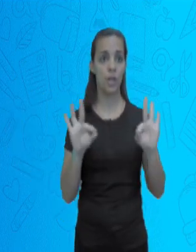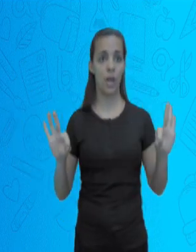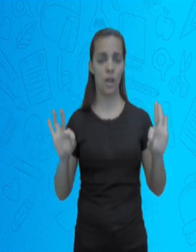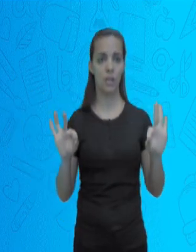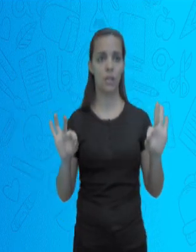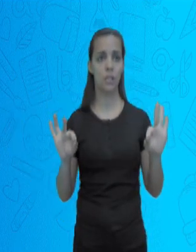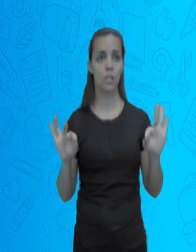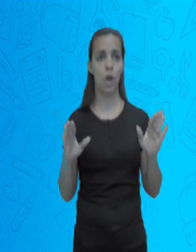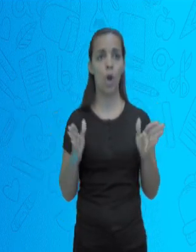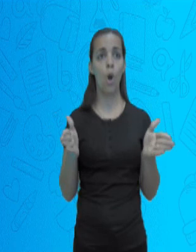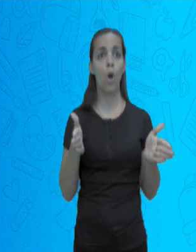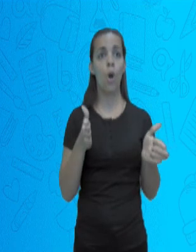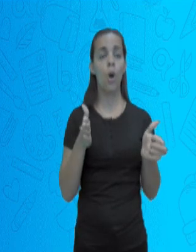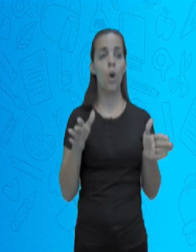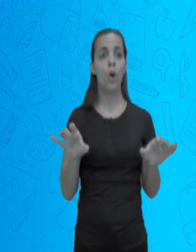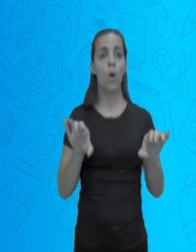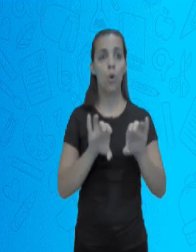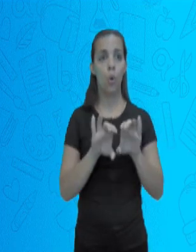AC